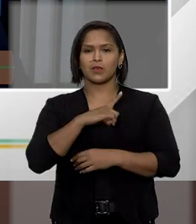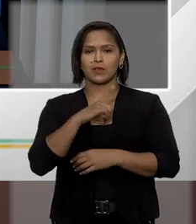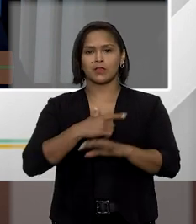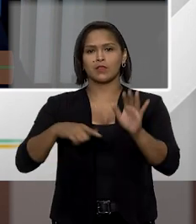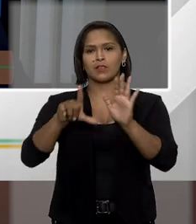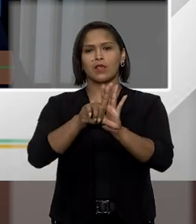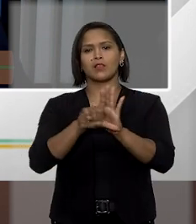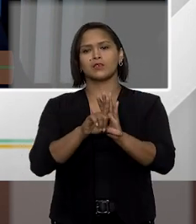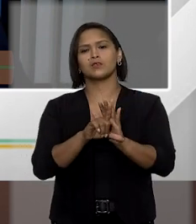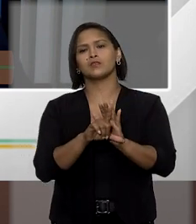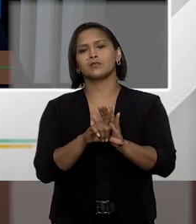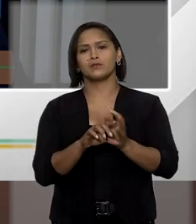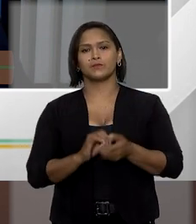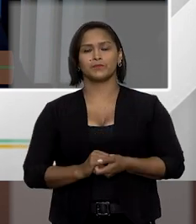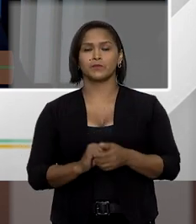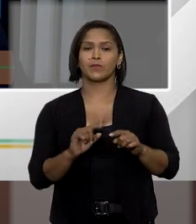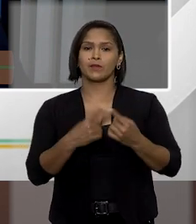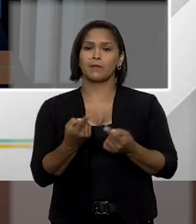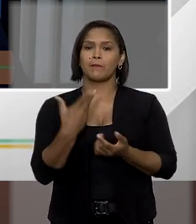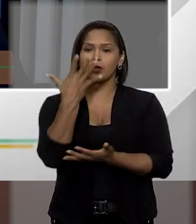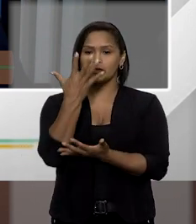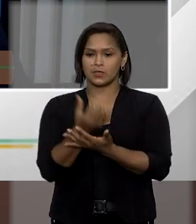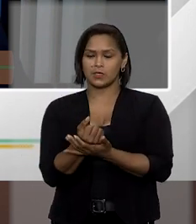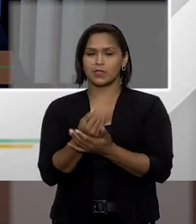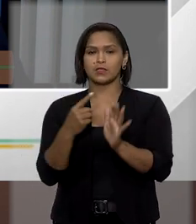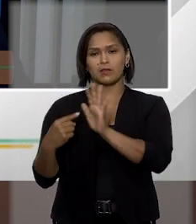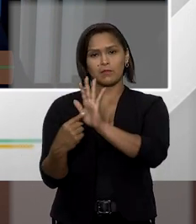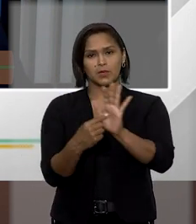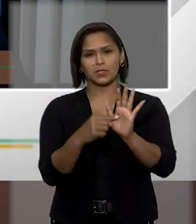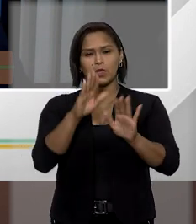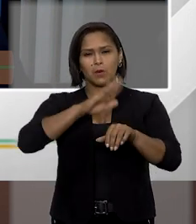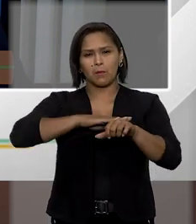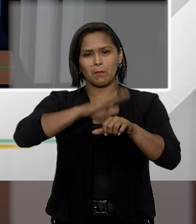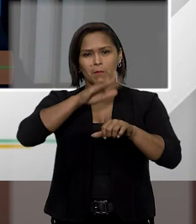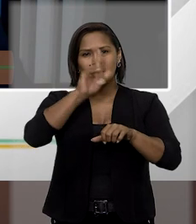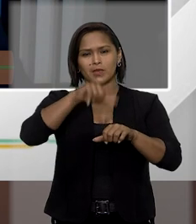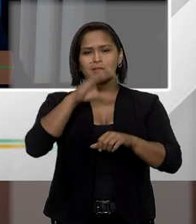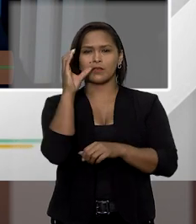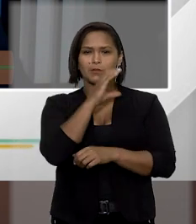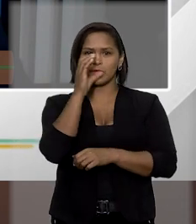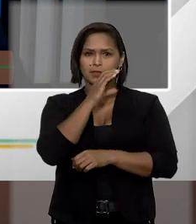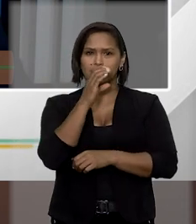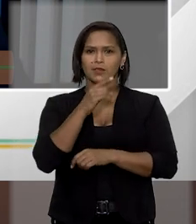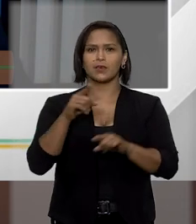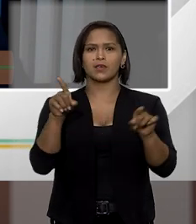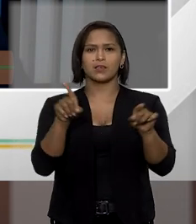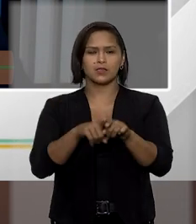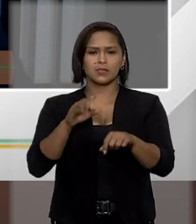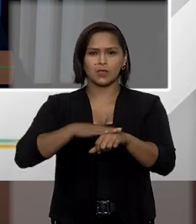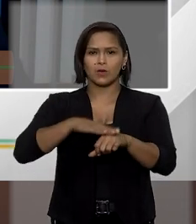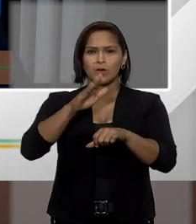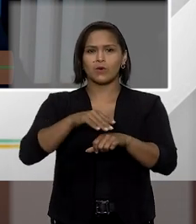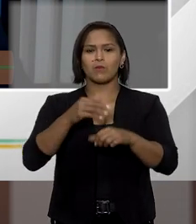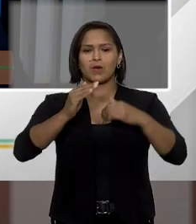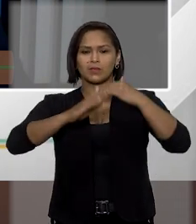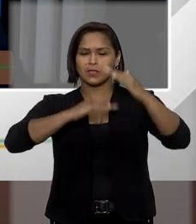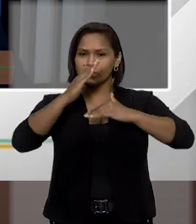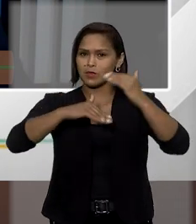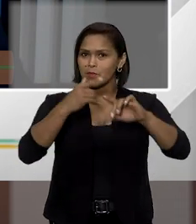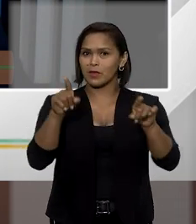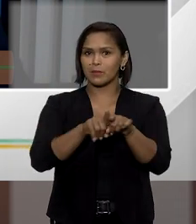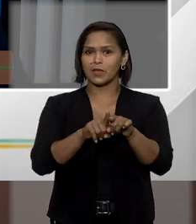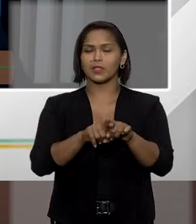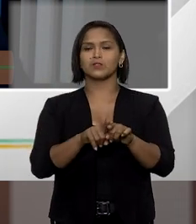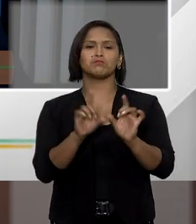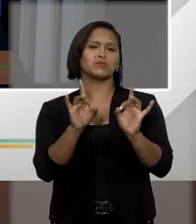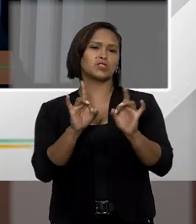previsto na legislação em espécie. Mas o compliance se apresenta com muito mais eficácia, com muito mais desdobramentos do